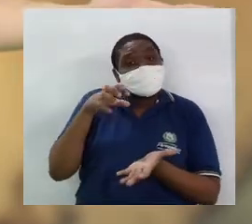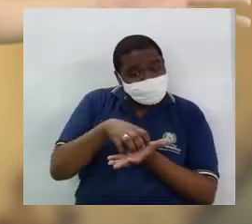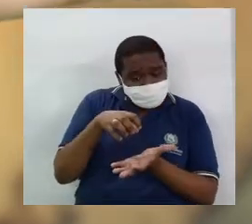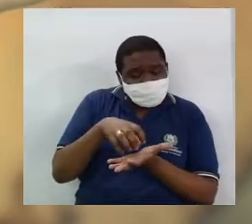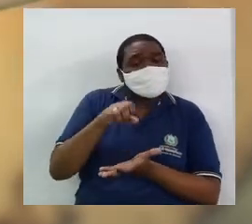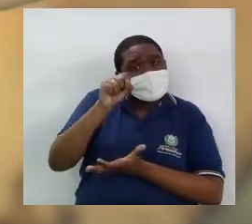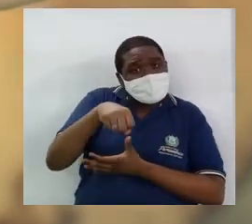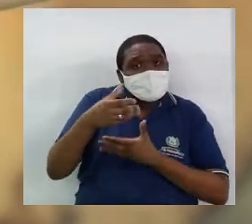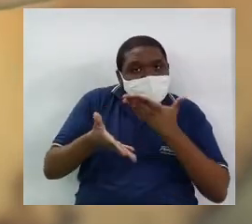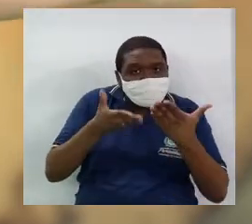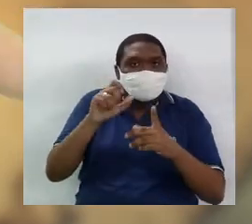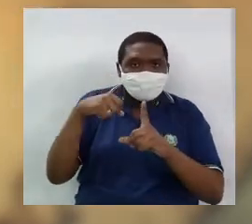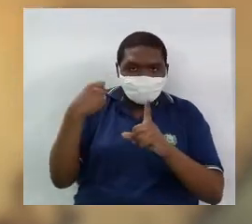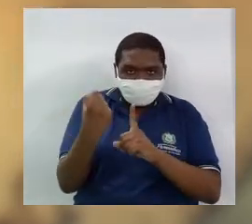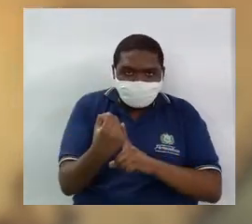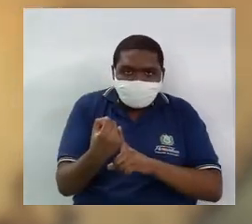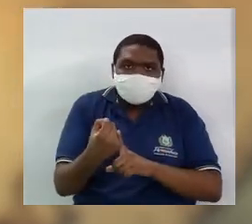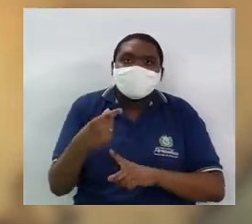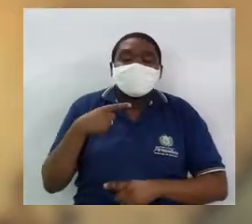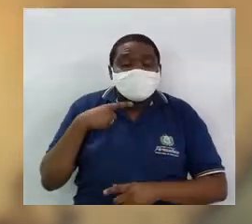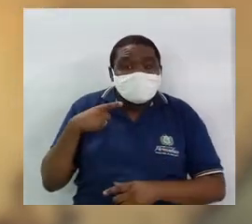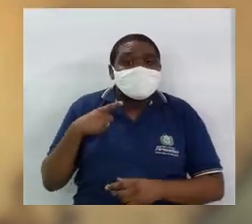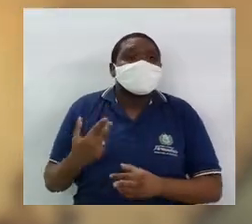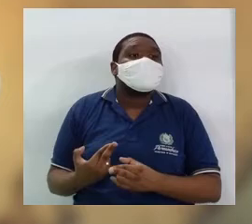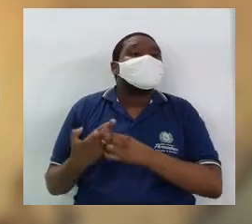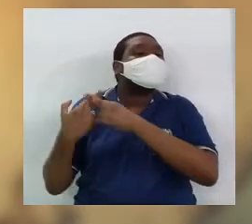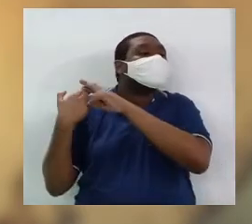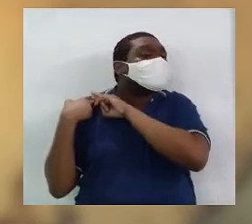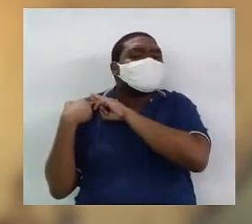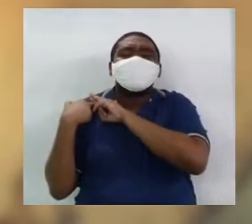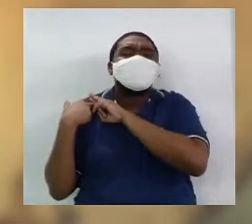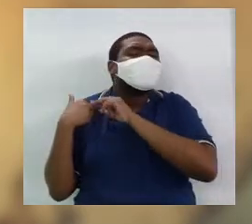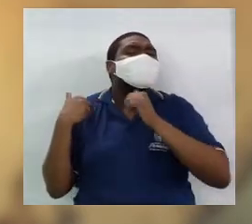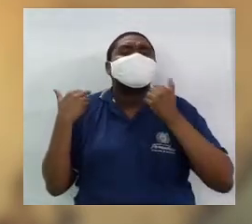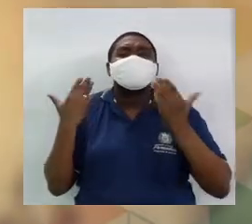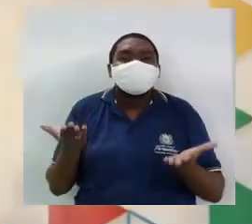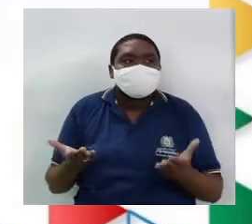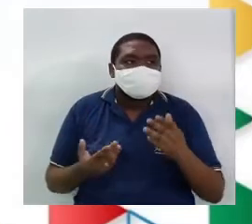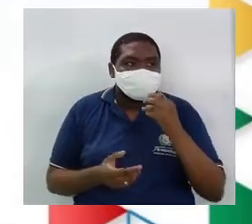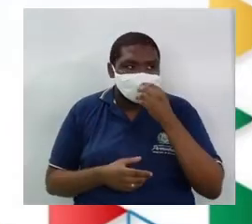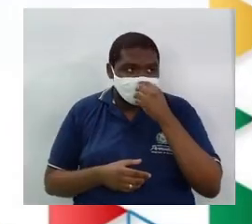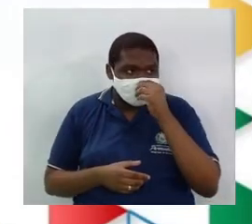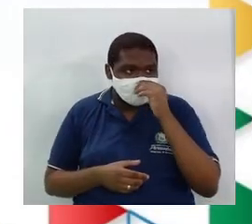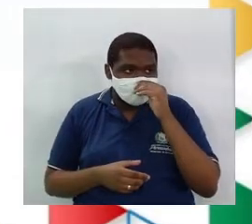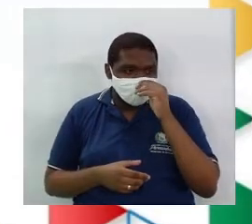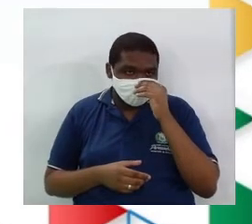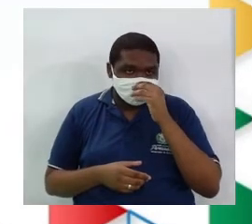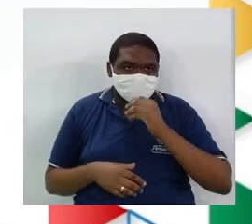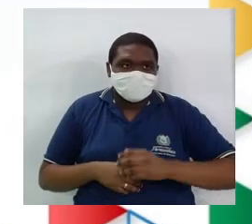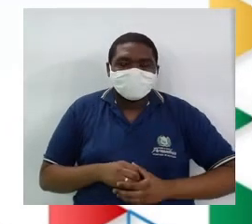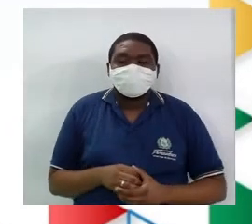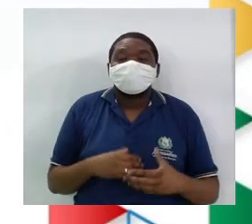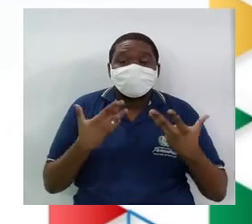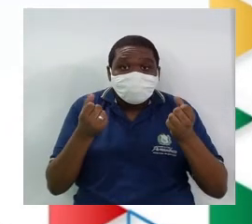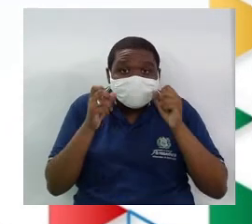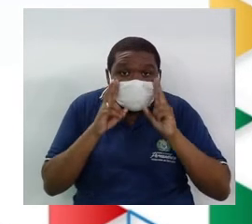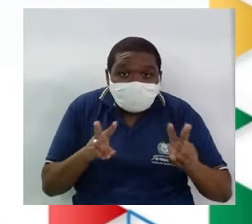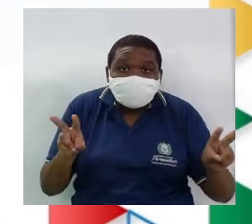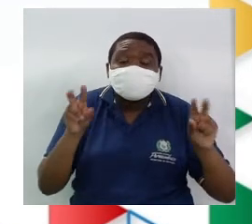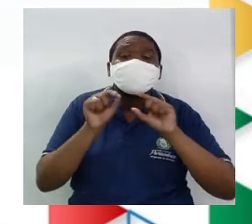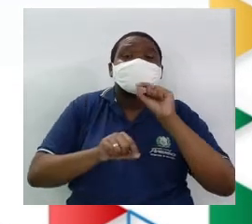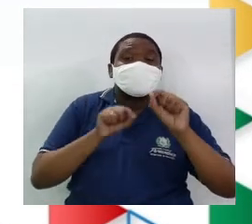de assistência social e ela tem sua missão. Qual é a missão? Acompanhe. Vamos ver. Promover